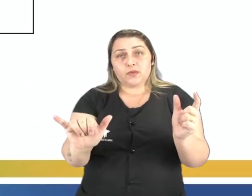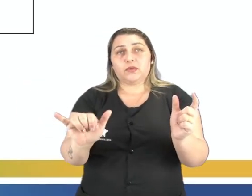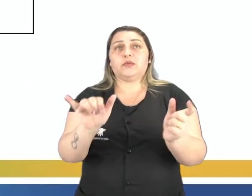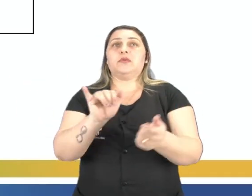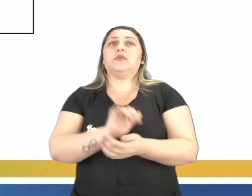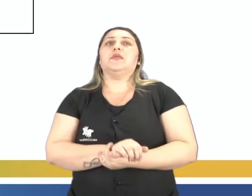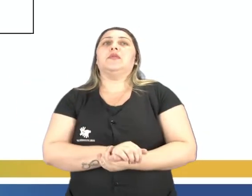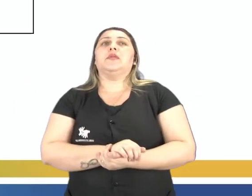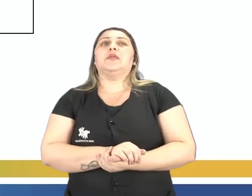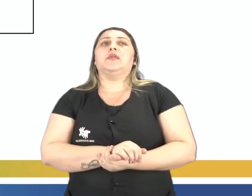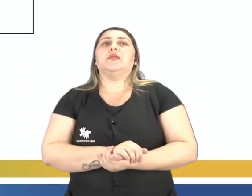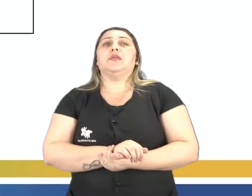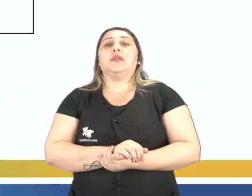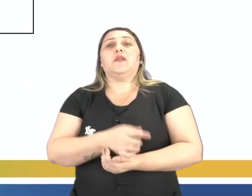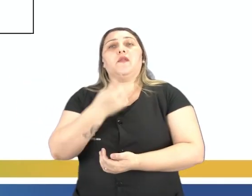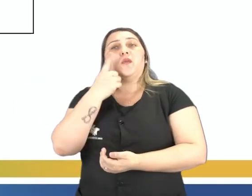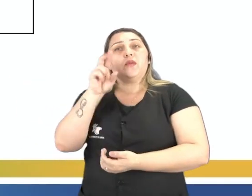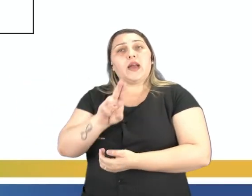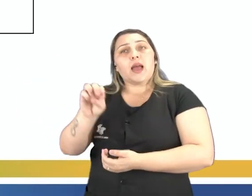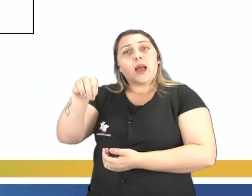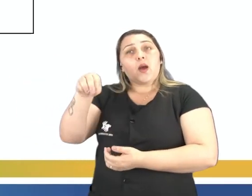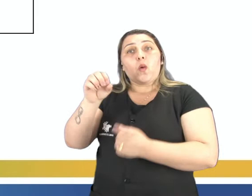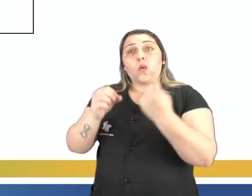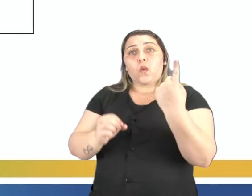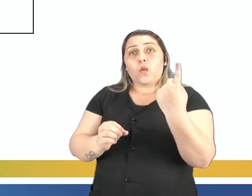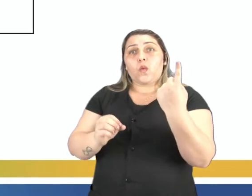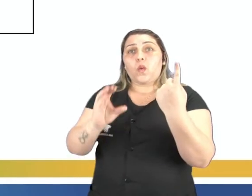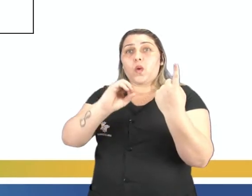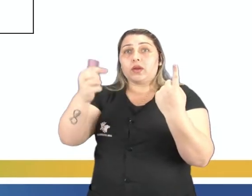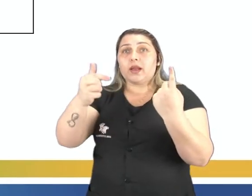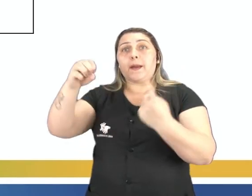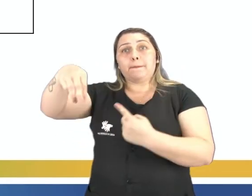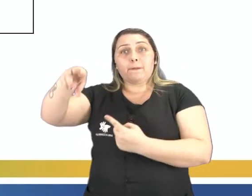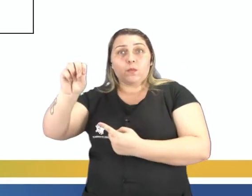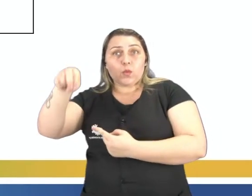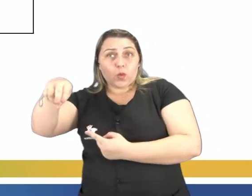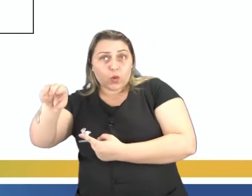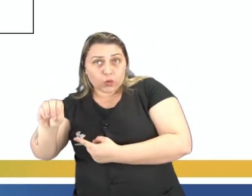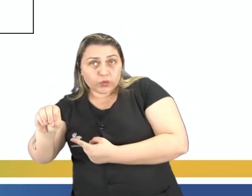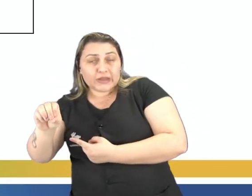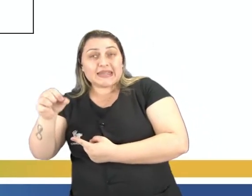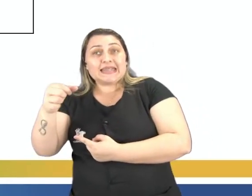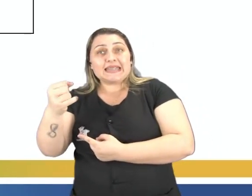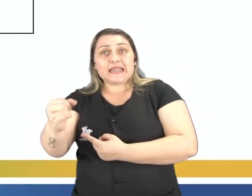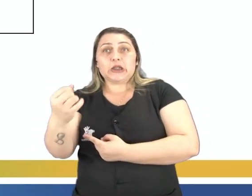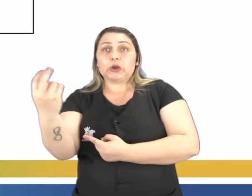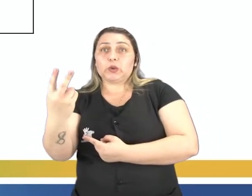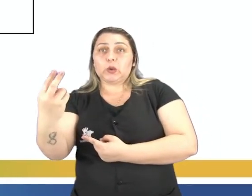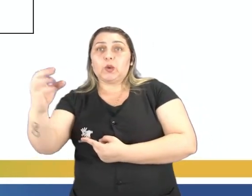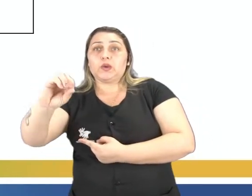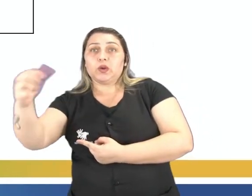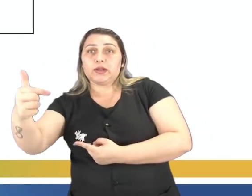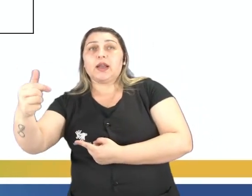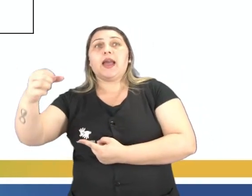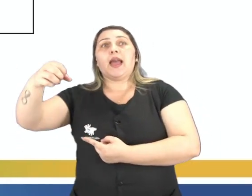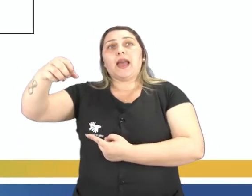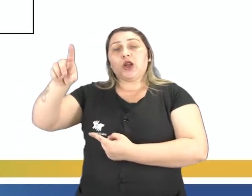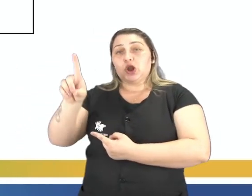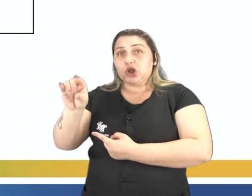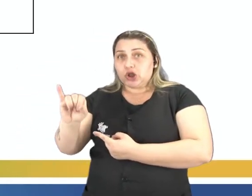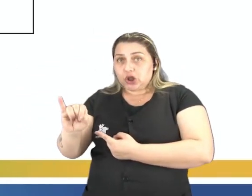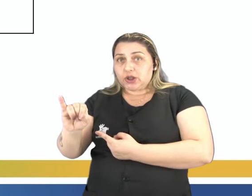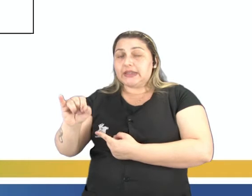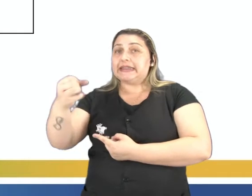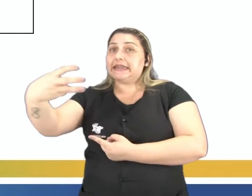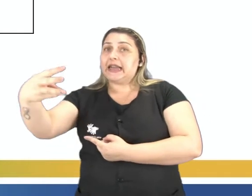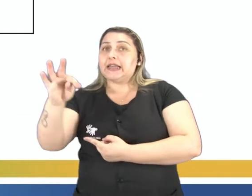da fórmula, e aí nós vamos usar, se for um oxigênio, prefixo mono, se for 2 oxigênio, di